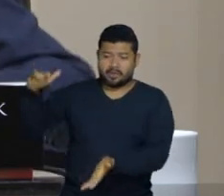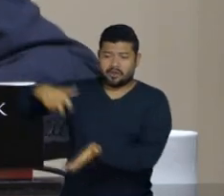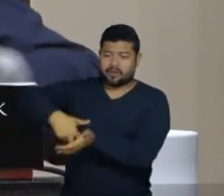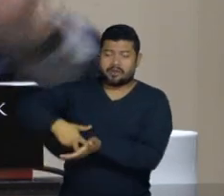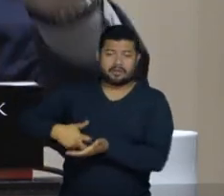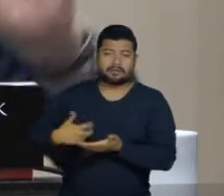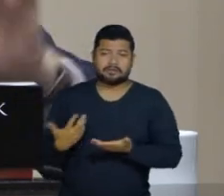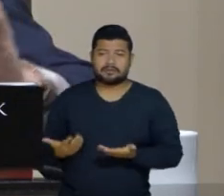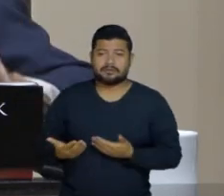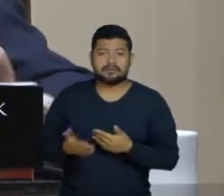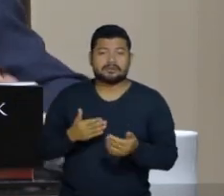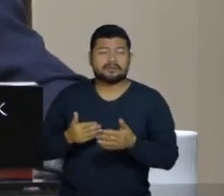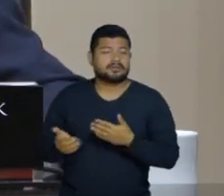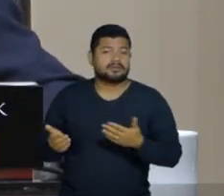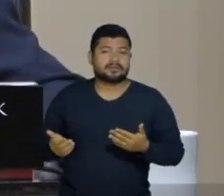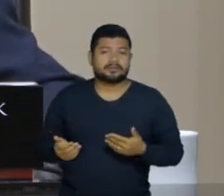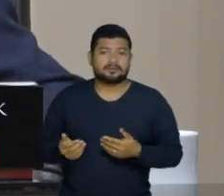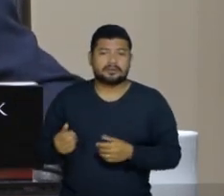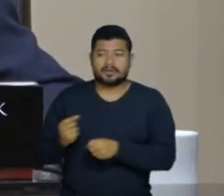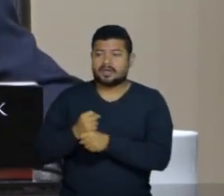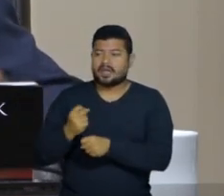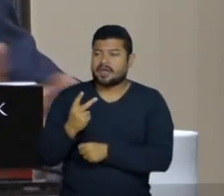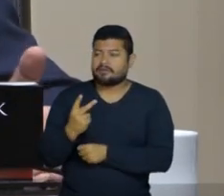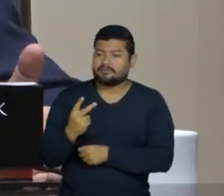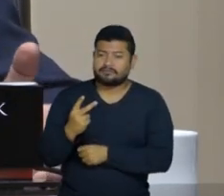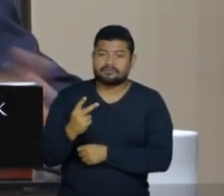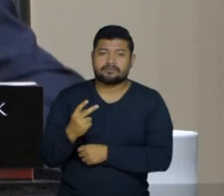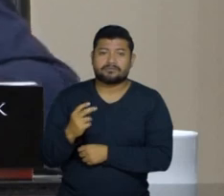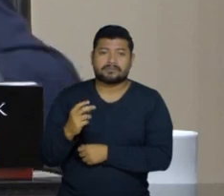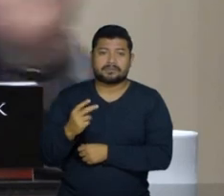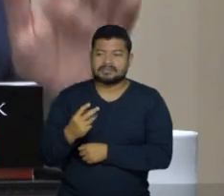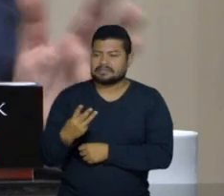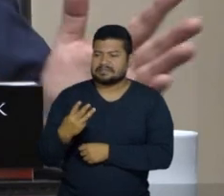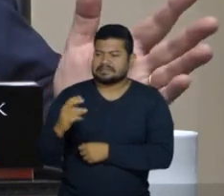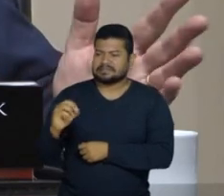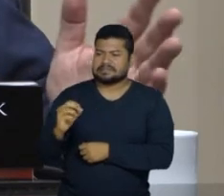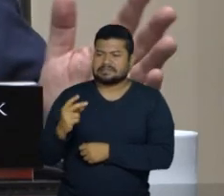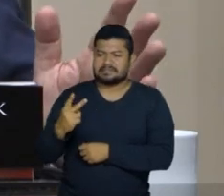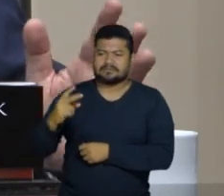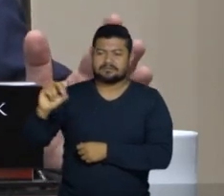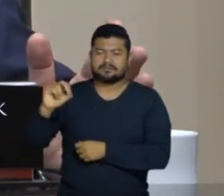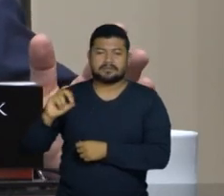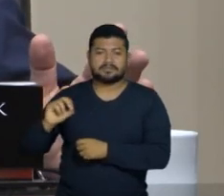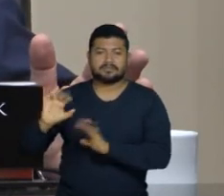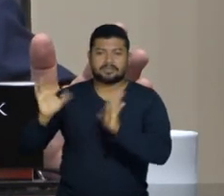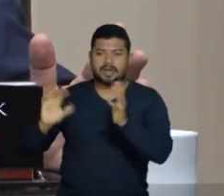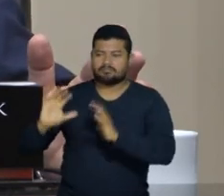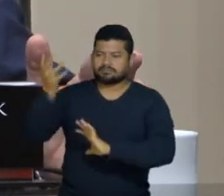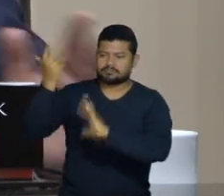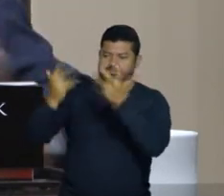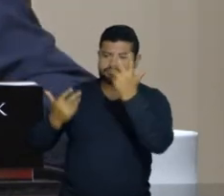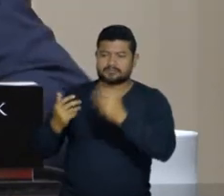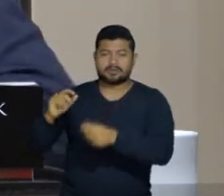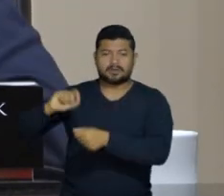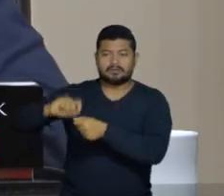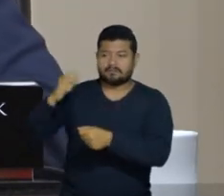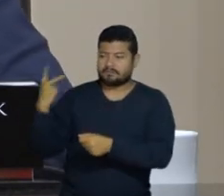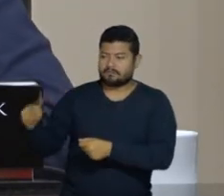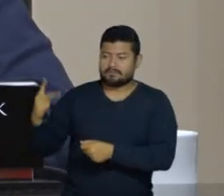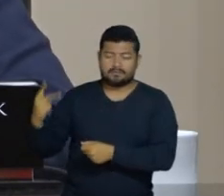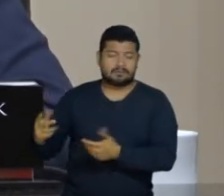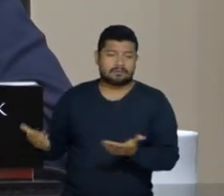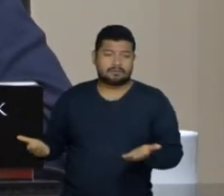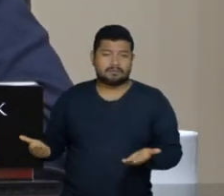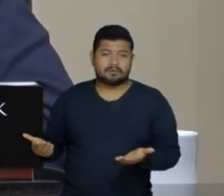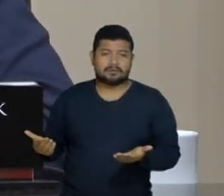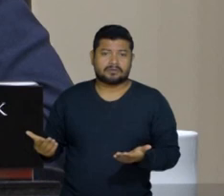tem 20, 30 anos de condenação, não está nem aí. Então, ele